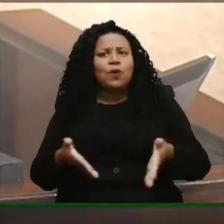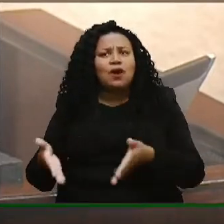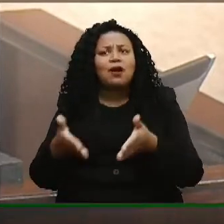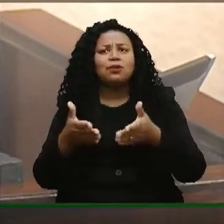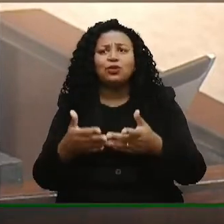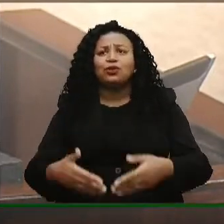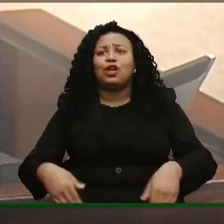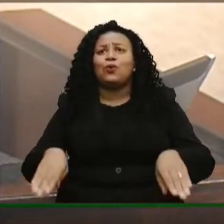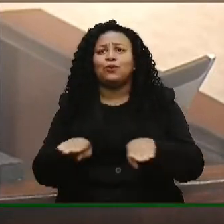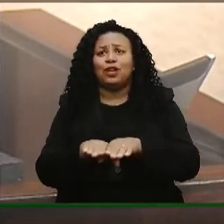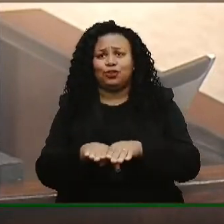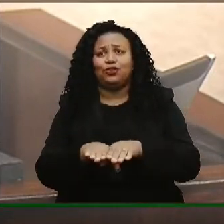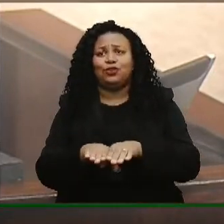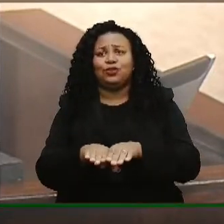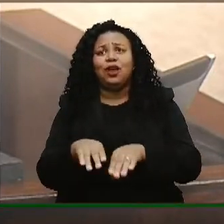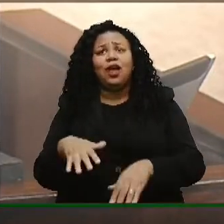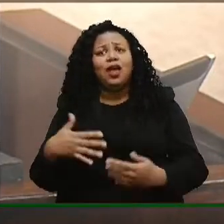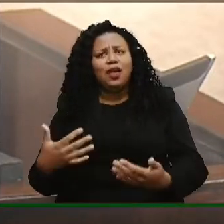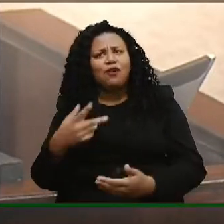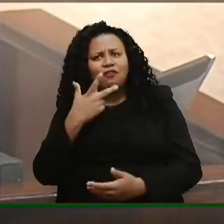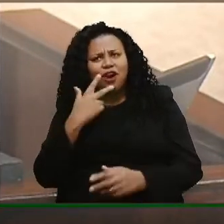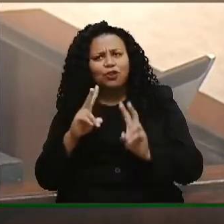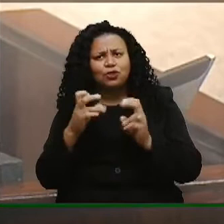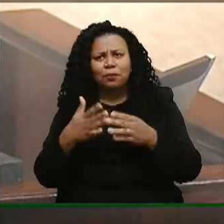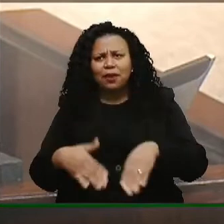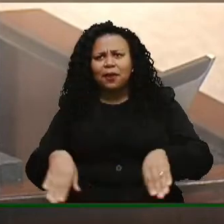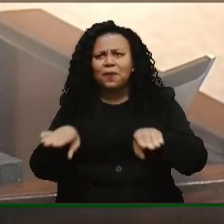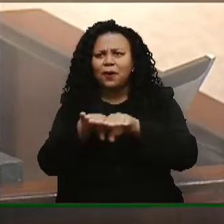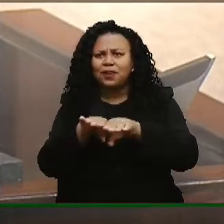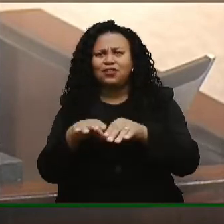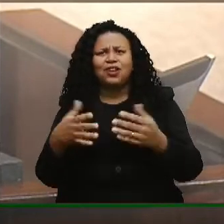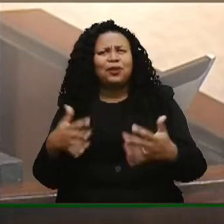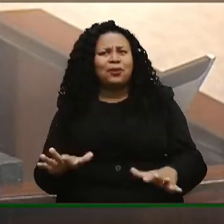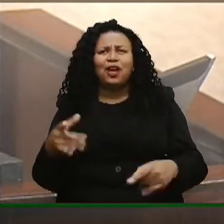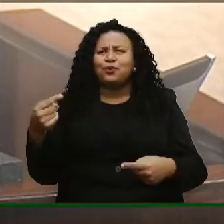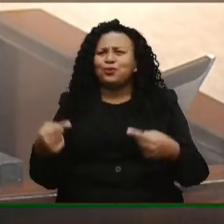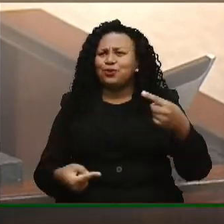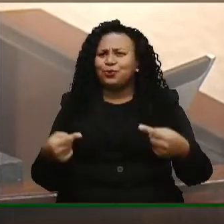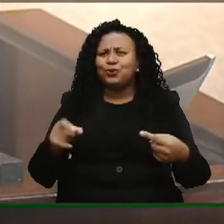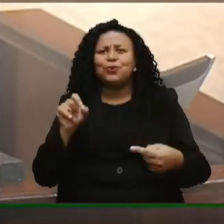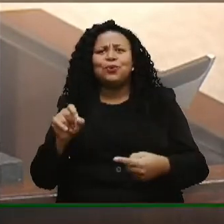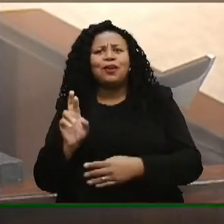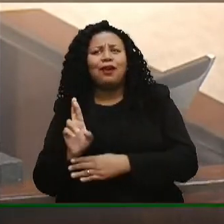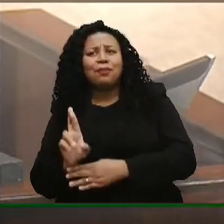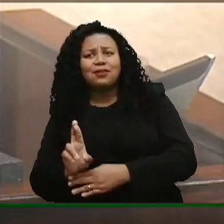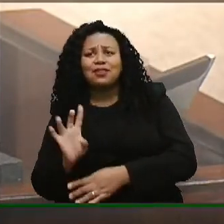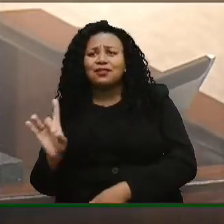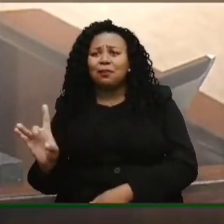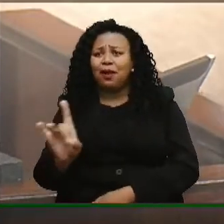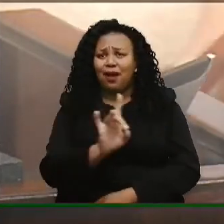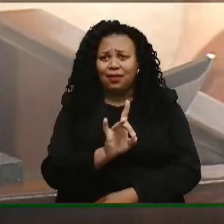da igualdade. Quando eu falo em igualdade, não quero entrar no debate do que isso representa para cada